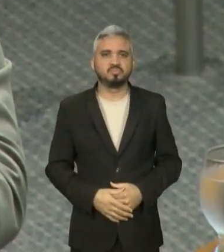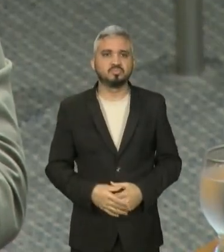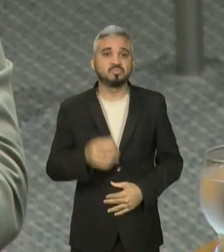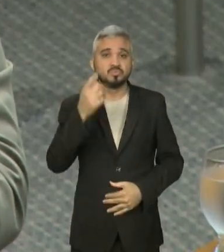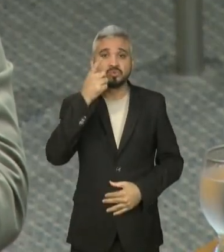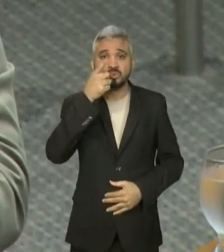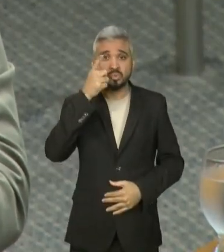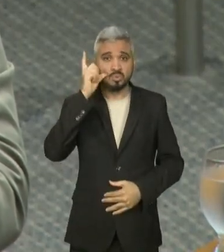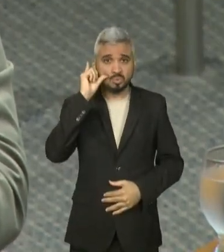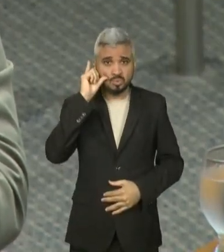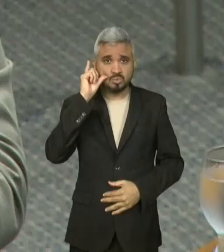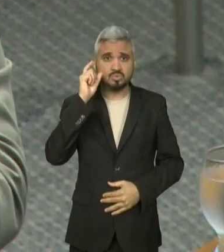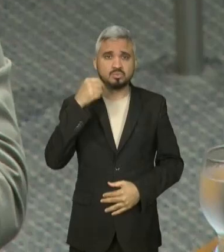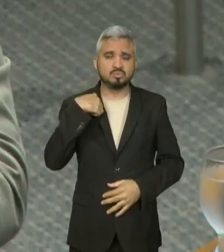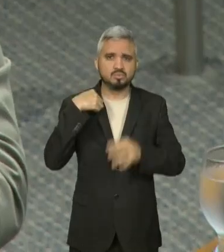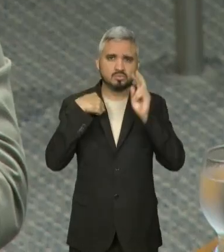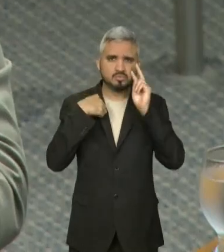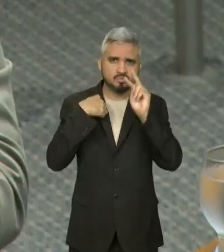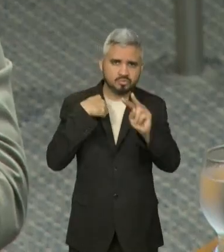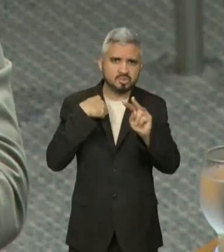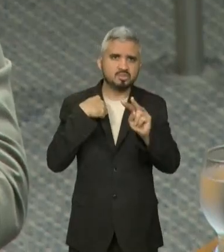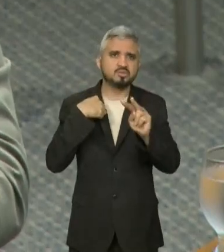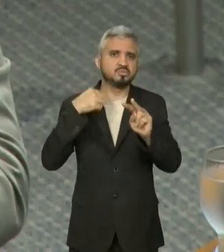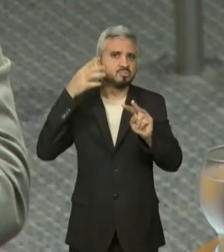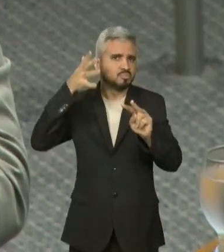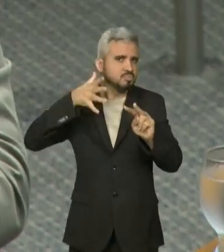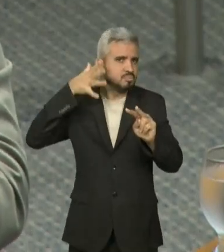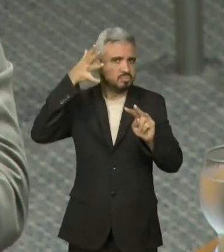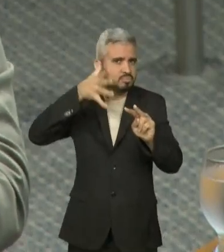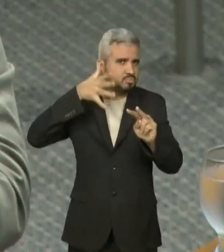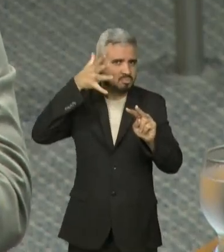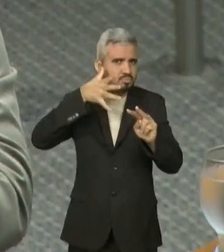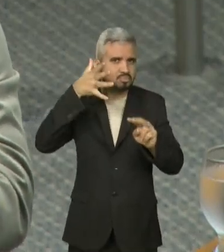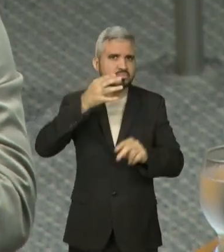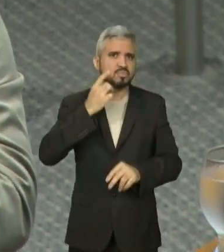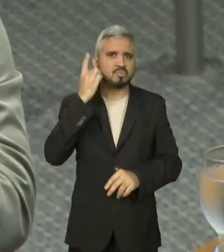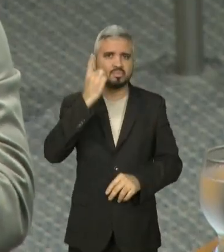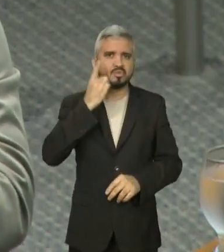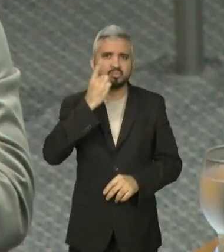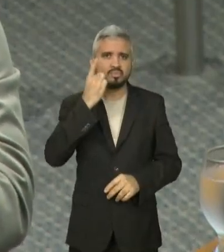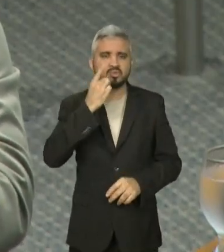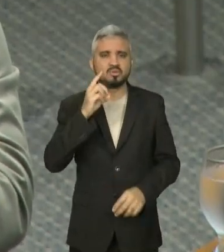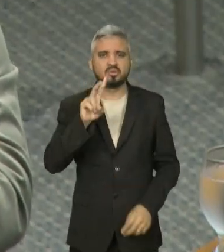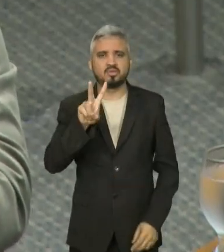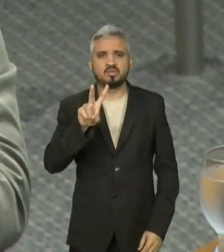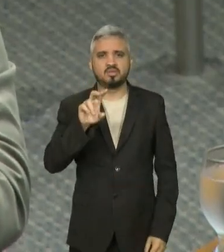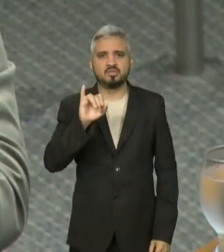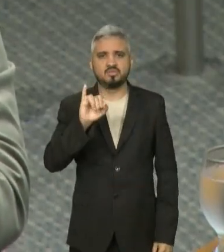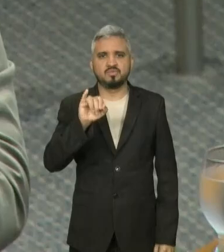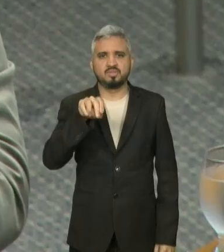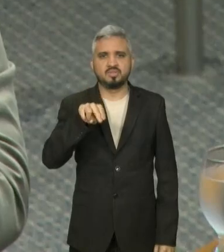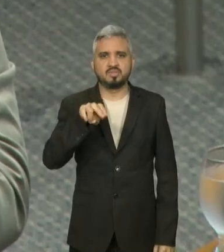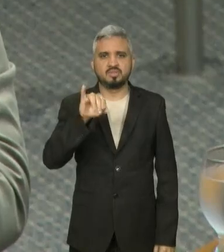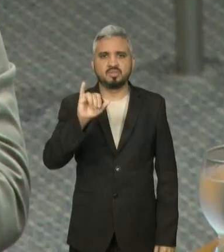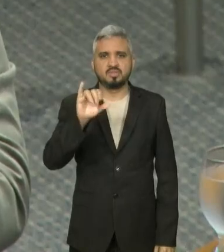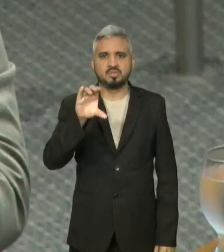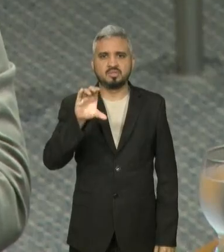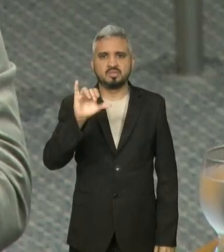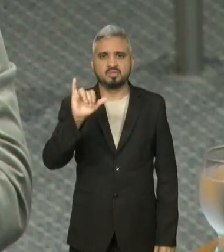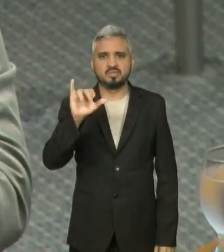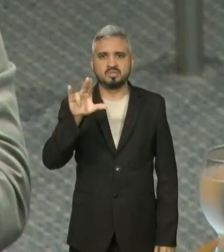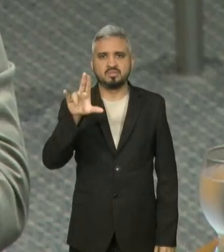ouviu e viu o pronunciamento do excelentíssimo senhor deputado Vinícius Louro, juntamente também com o deputado